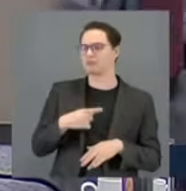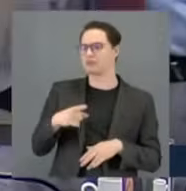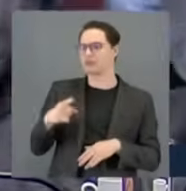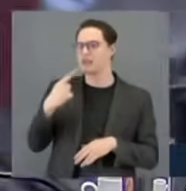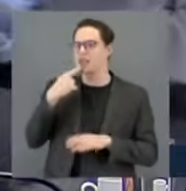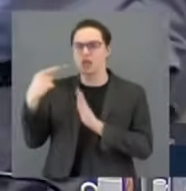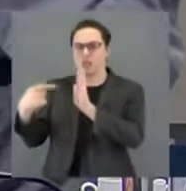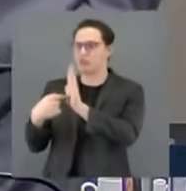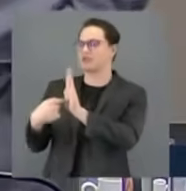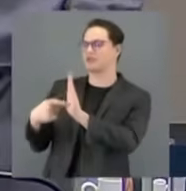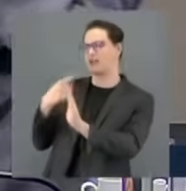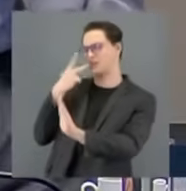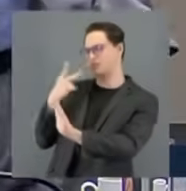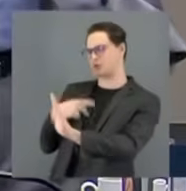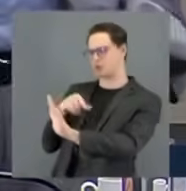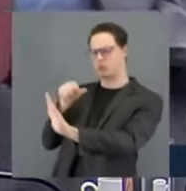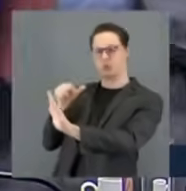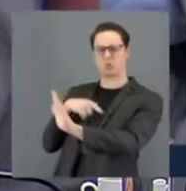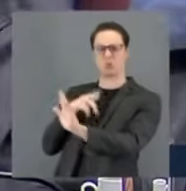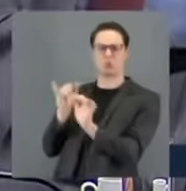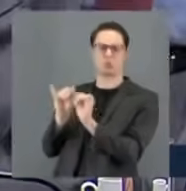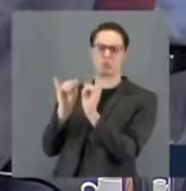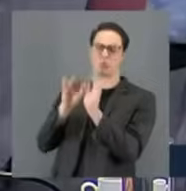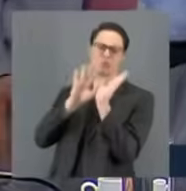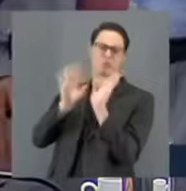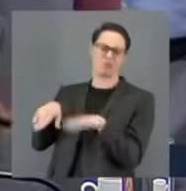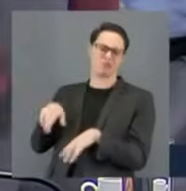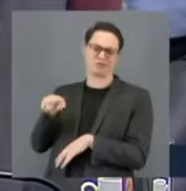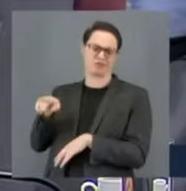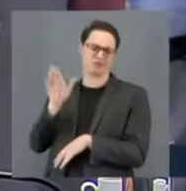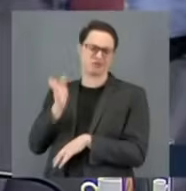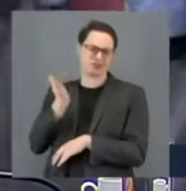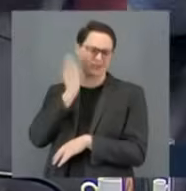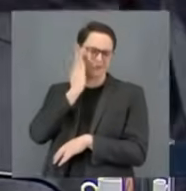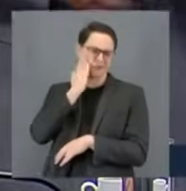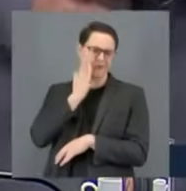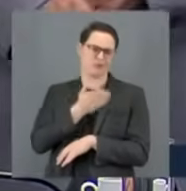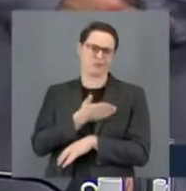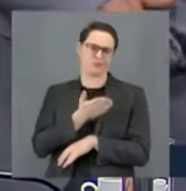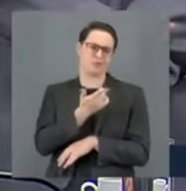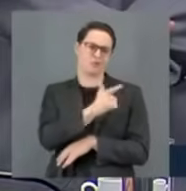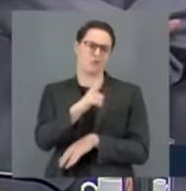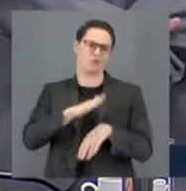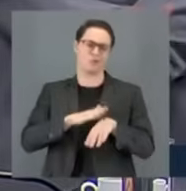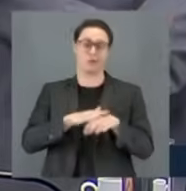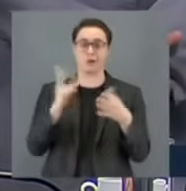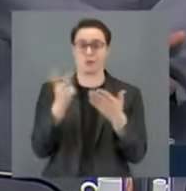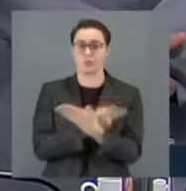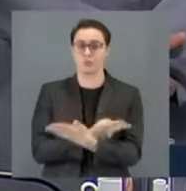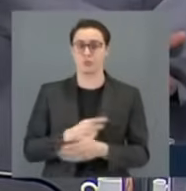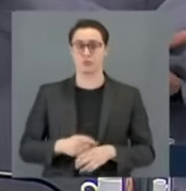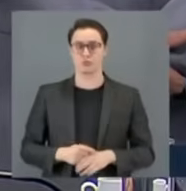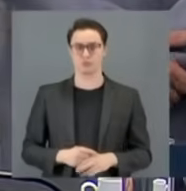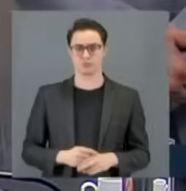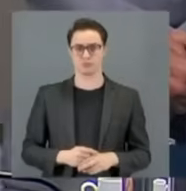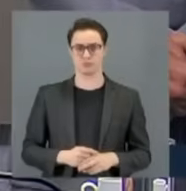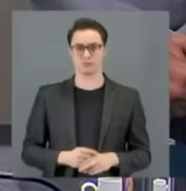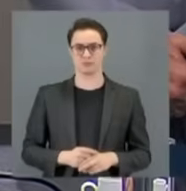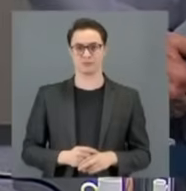denúncias, dizendo que não é nada demais, que isso aí a gente já viu outras vezes. Nós estamos